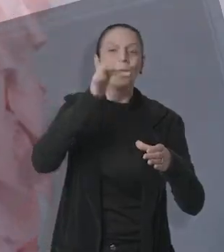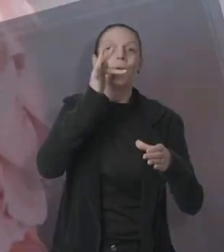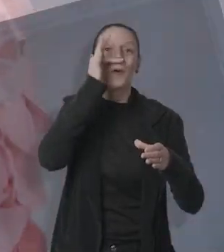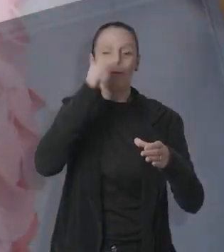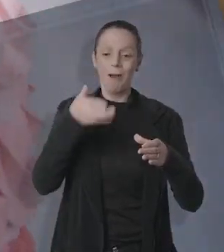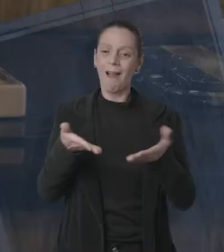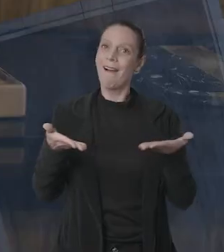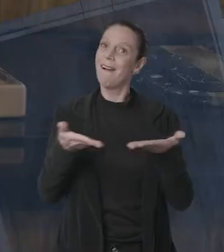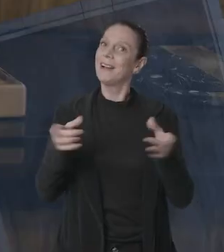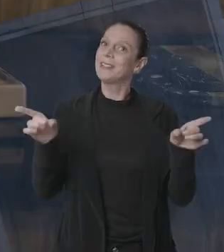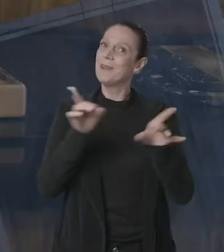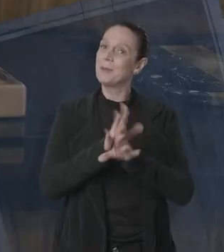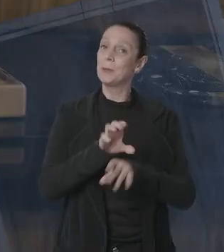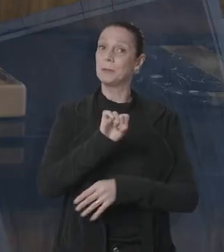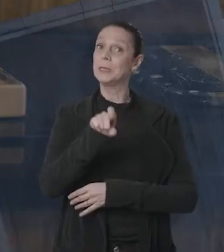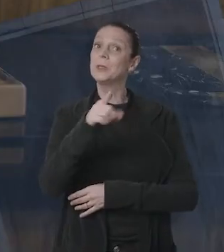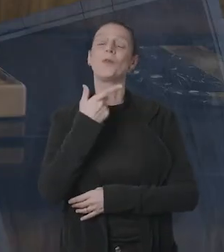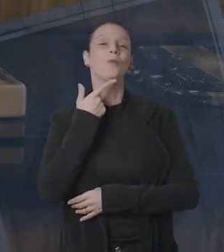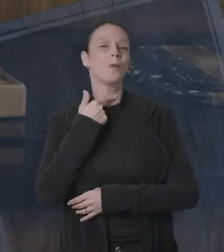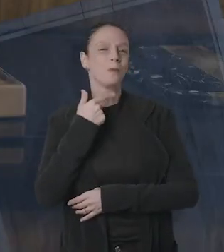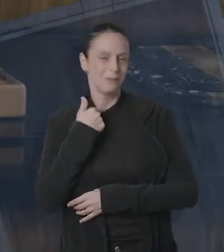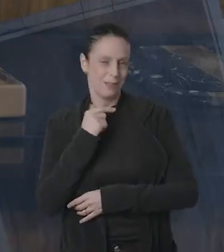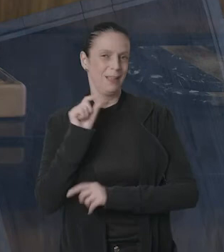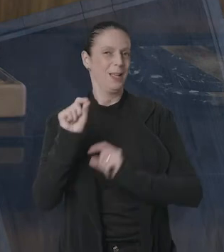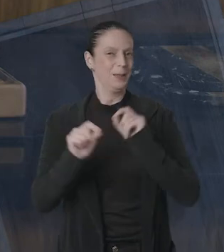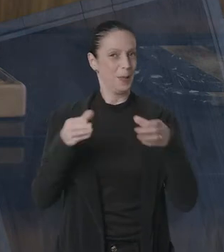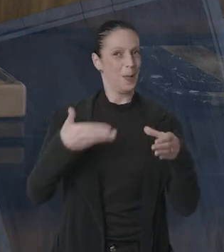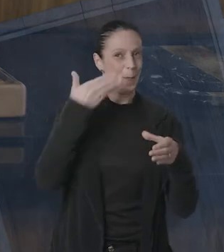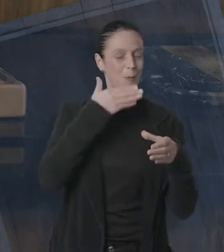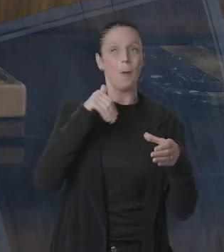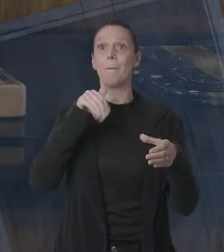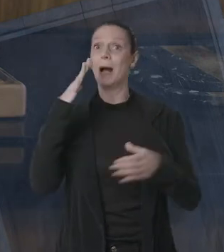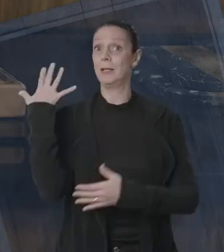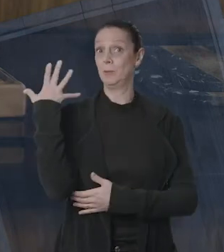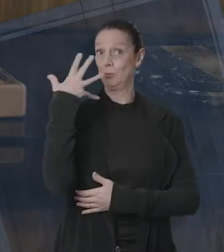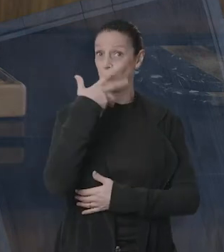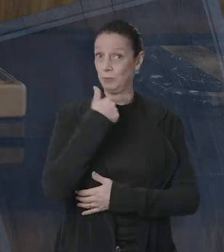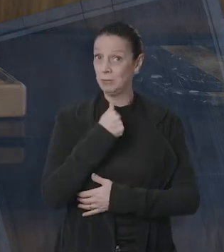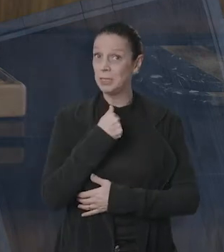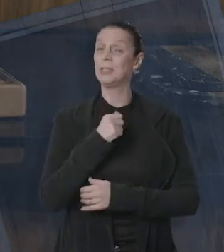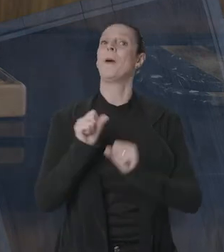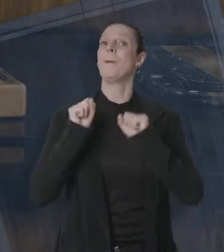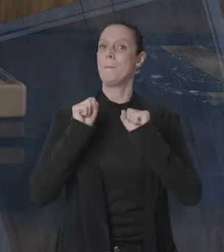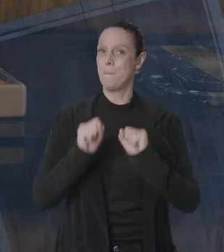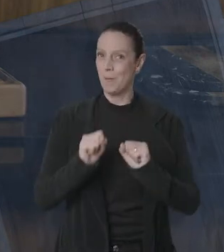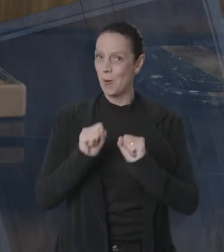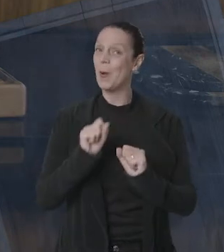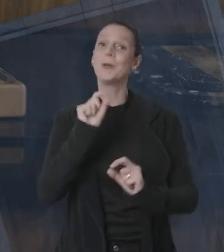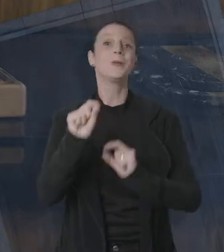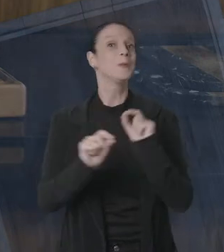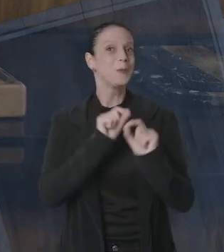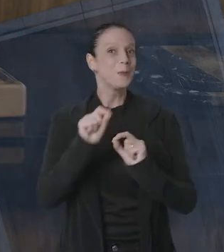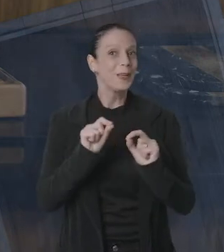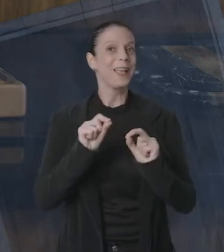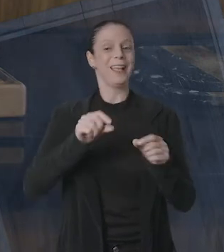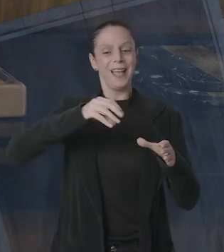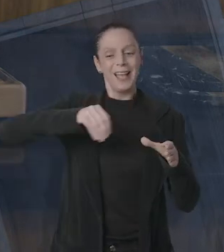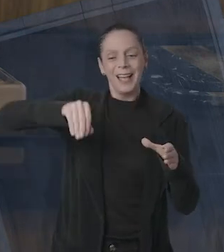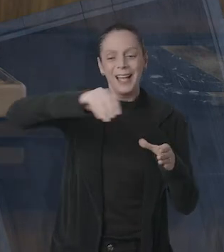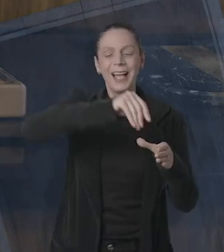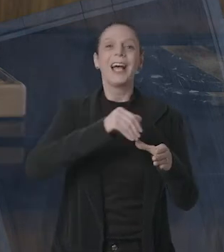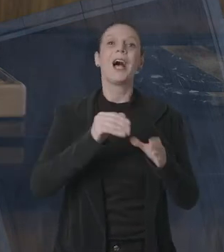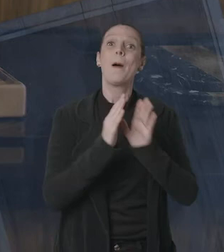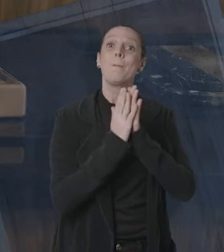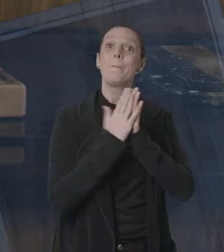o nosso bolo. Se você quiser deixar o bolo ainda mais bonito, a gente vai colocar aqui um pouquinho de glitter